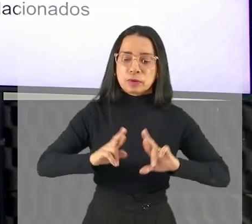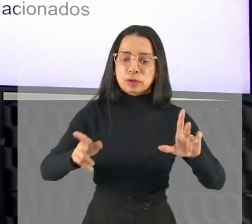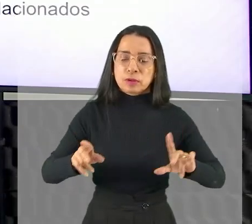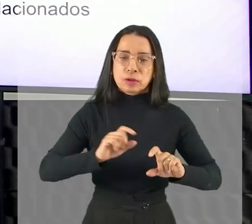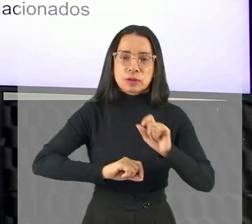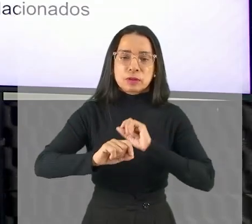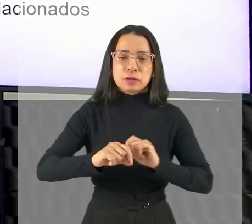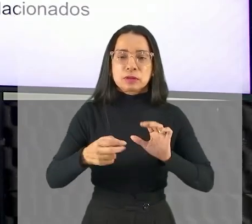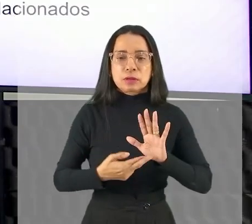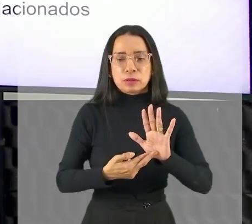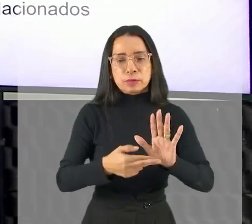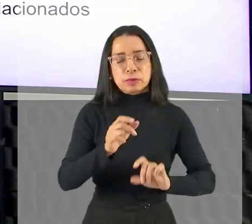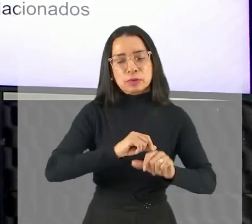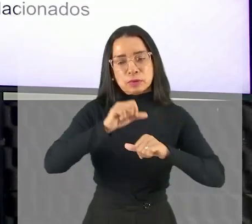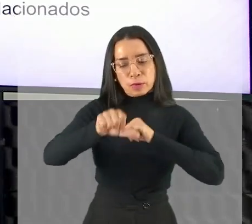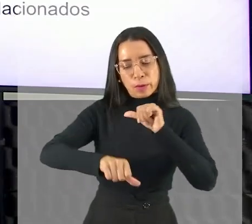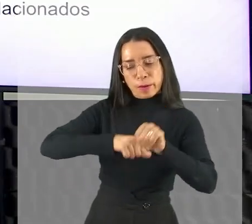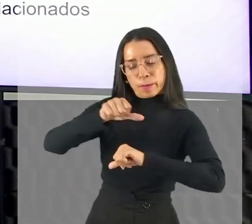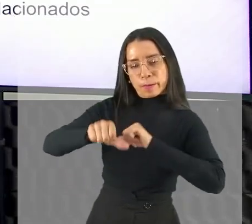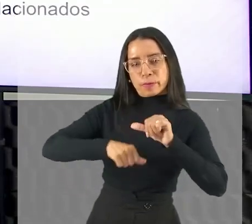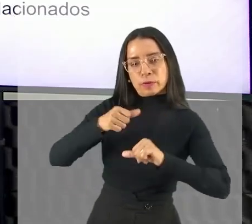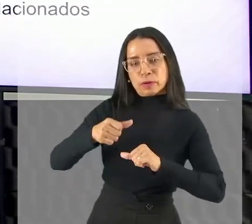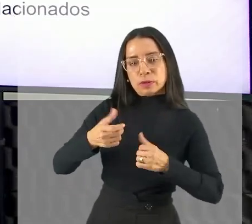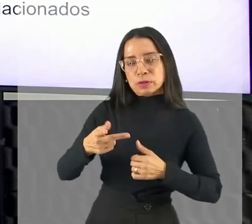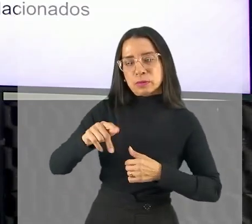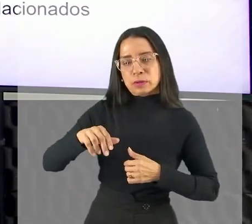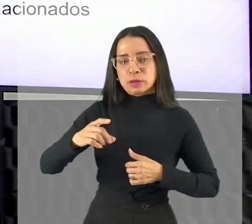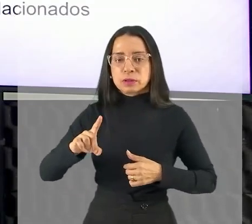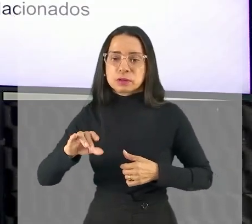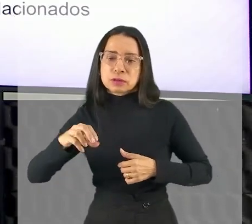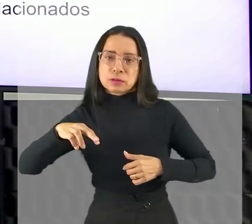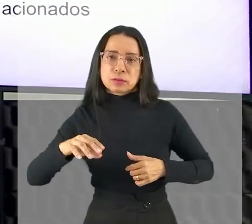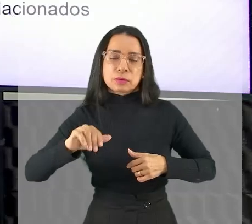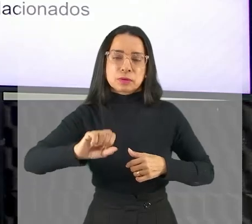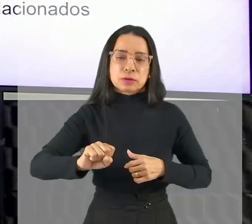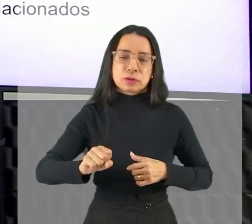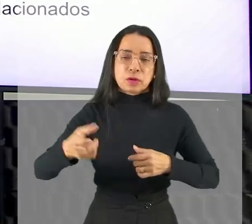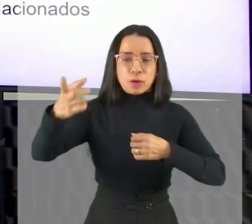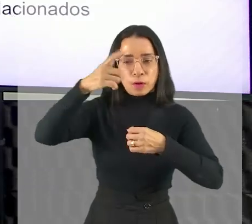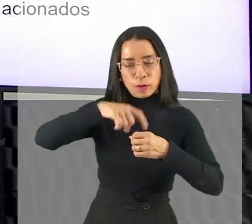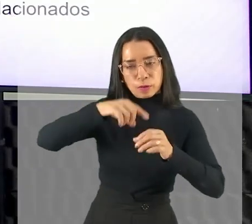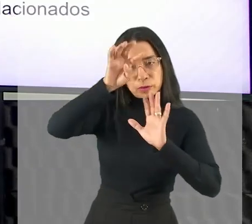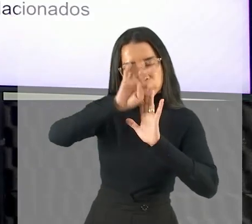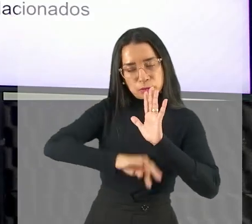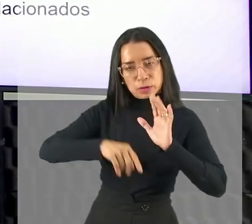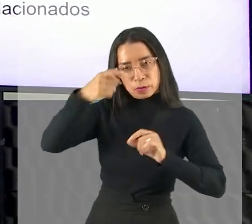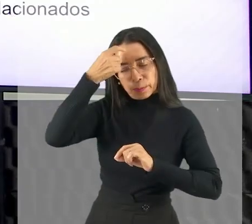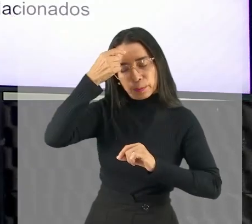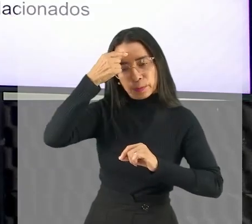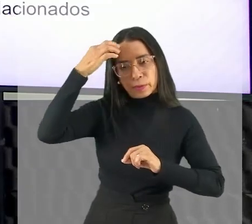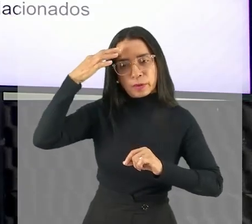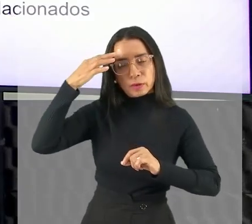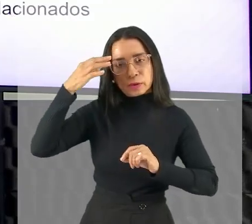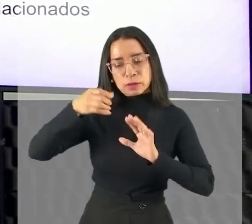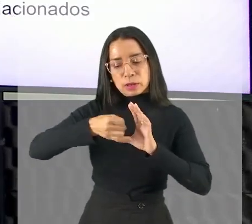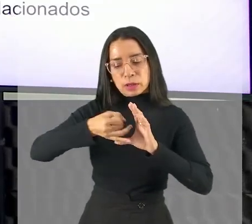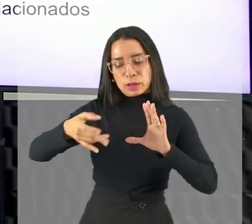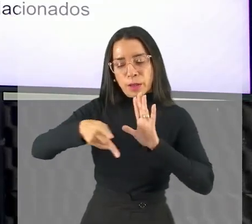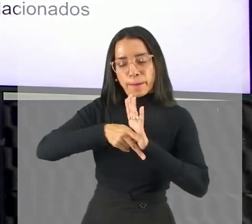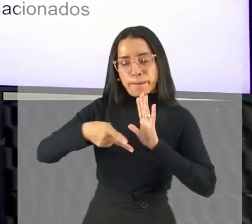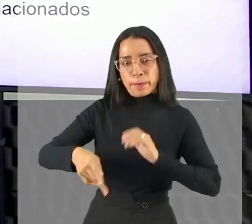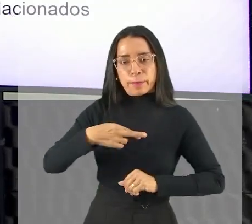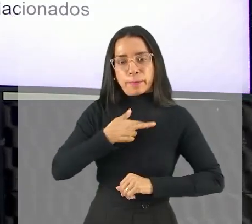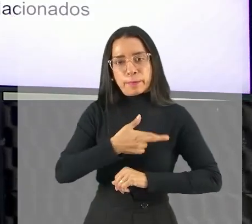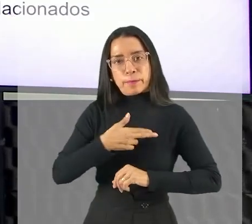diferenciada representando uma mudança de paradigma? Então a gente tem que voltar no texto, reler, pensar nas características do romantismo, a visão